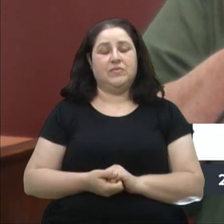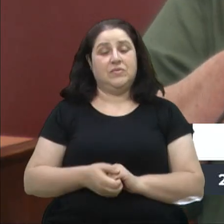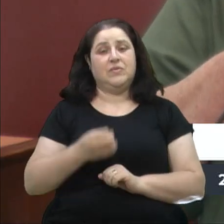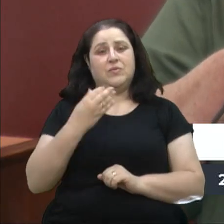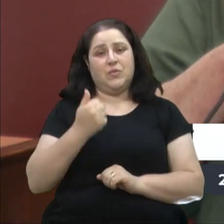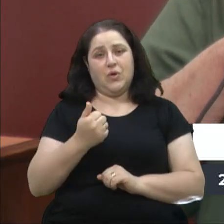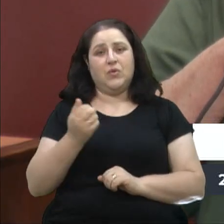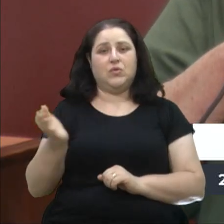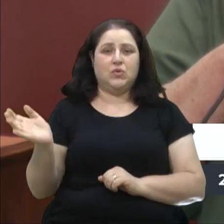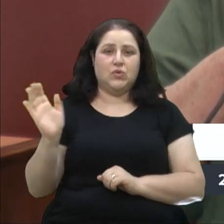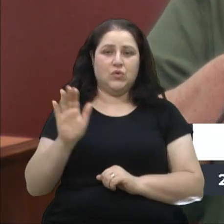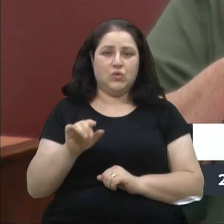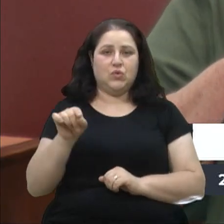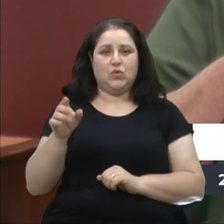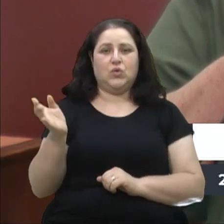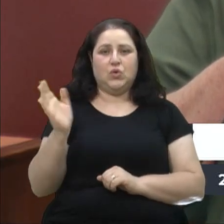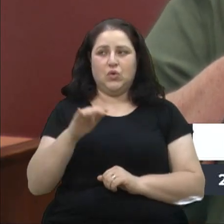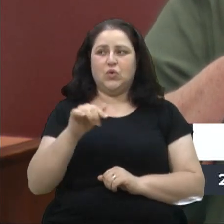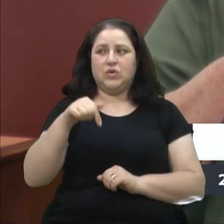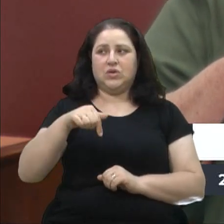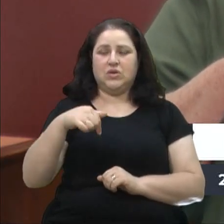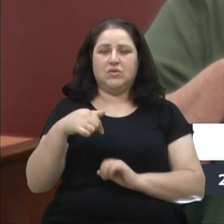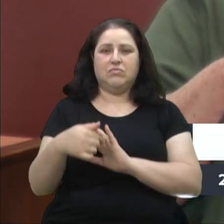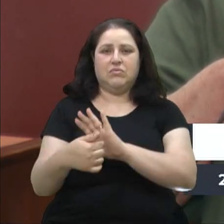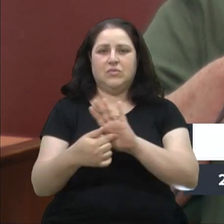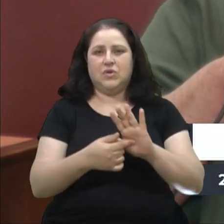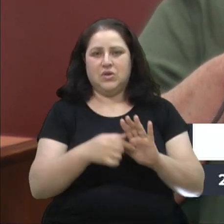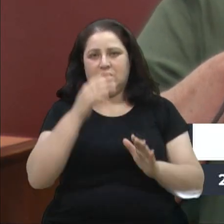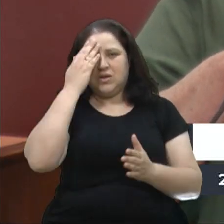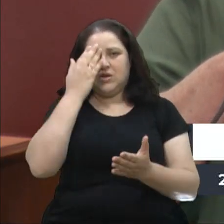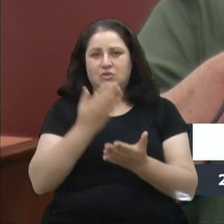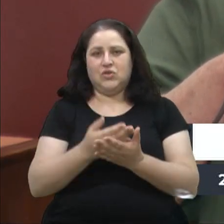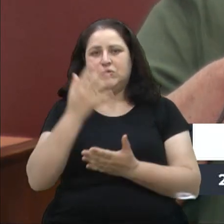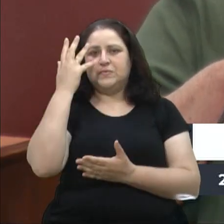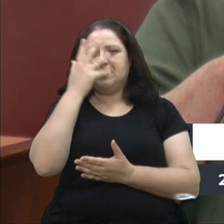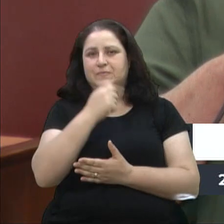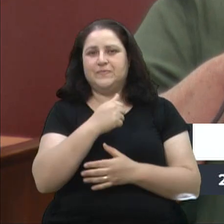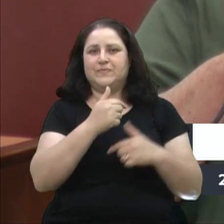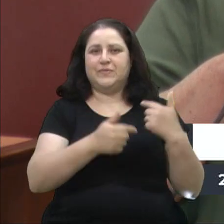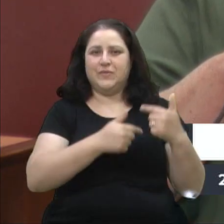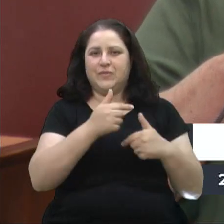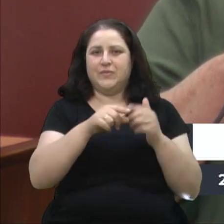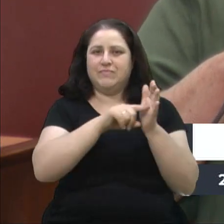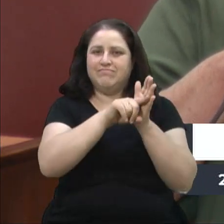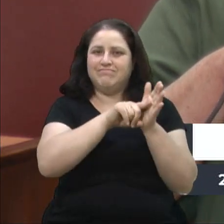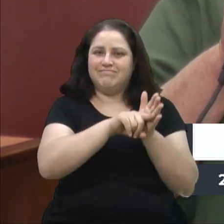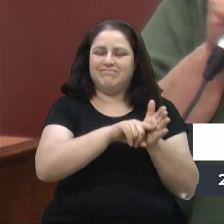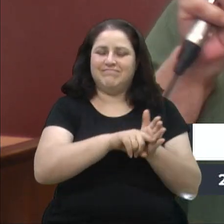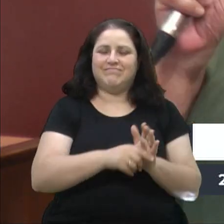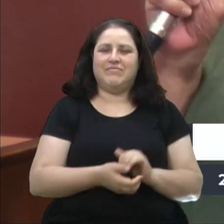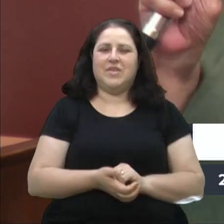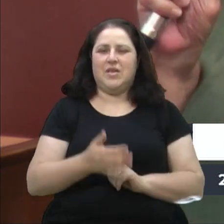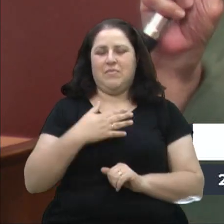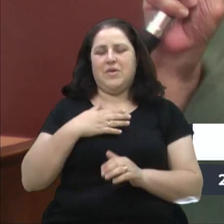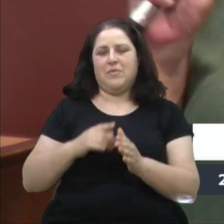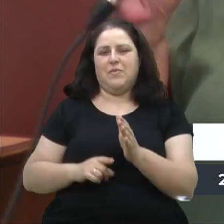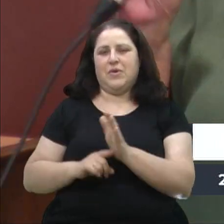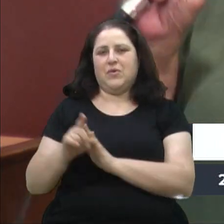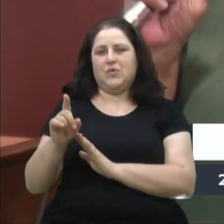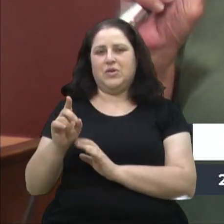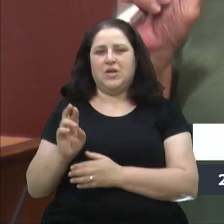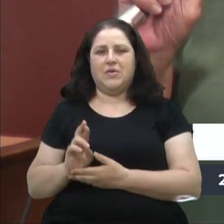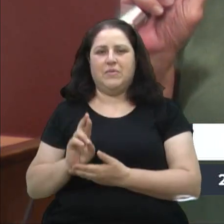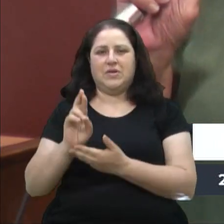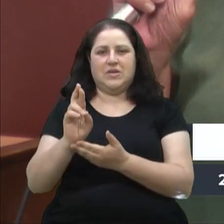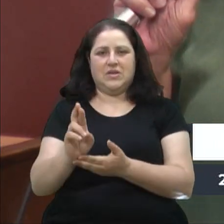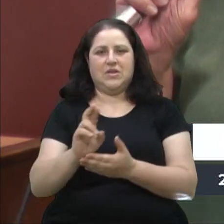trouxesse isso para nós, tenho certeza que foi uma bela pesquisa, né? Um belo trabalho, E a minha pergunta, em nome